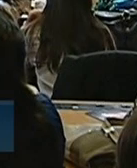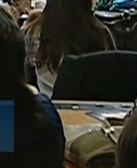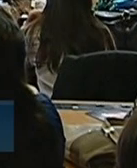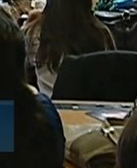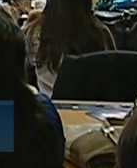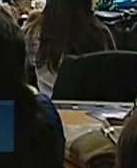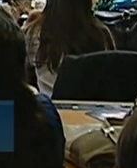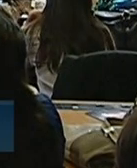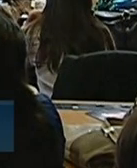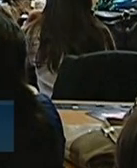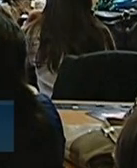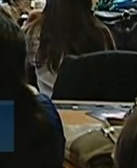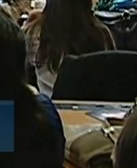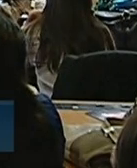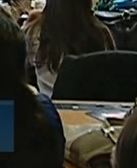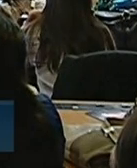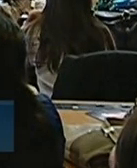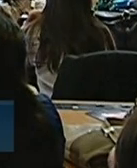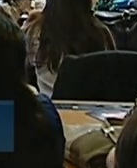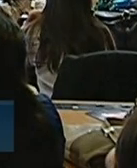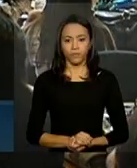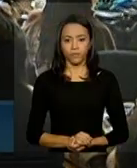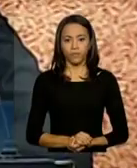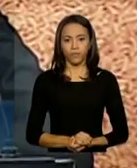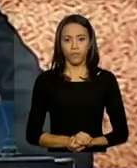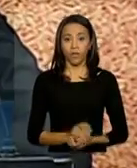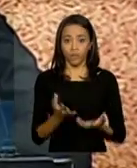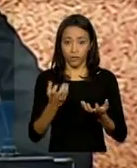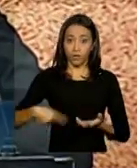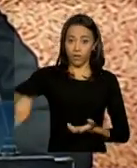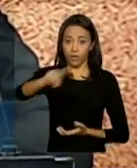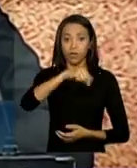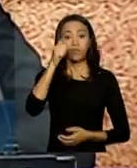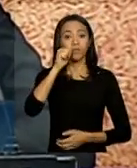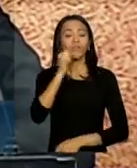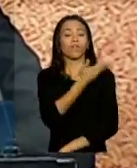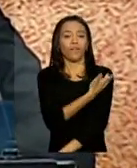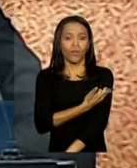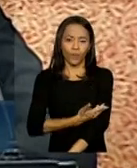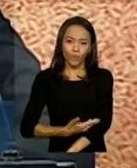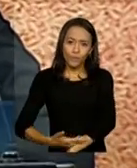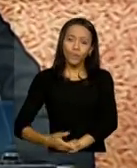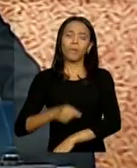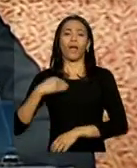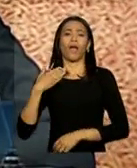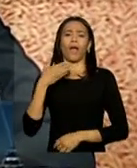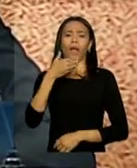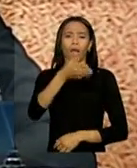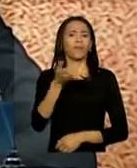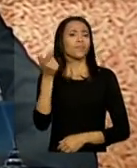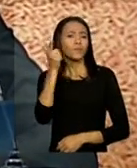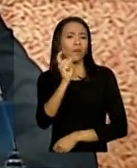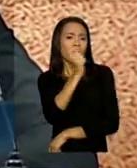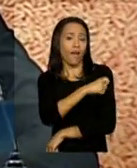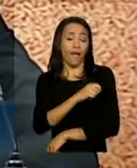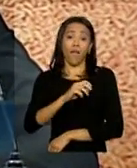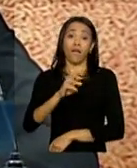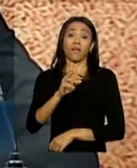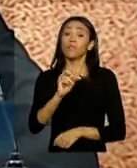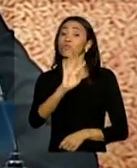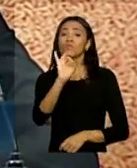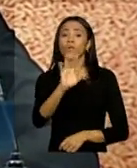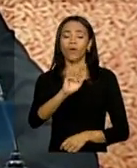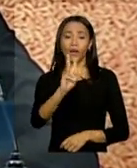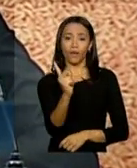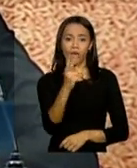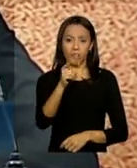dose na escola nós queremos habituar o adolescente a buscar a vacinação não só para HPV mas para outras vacinas que hoje